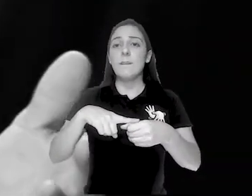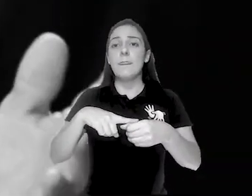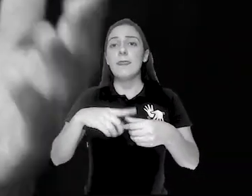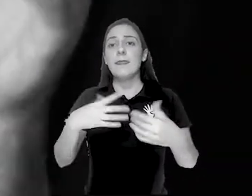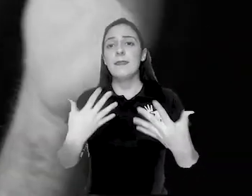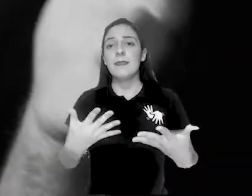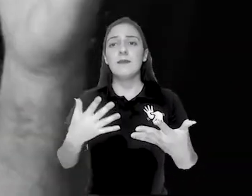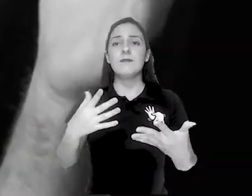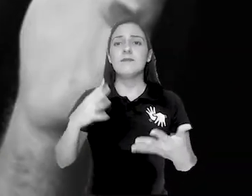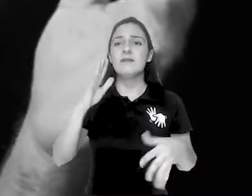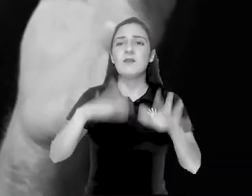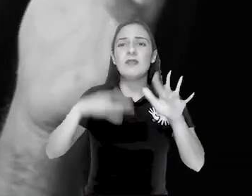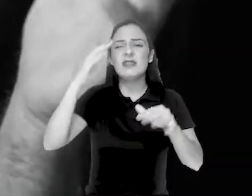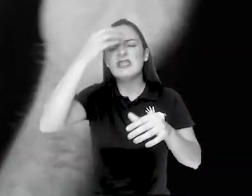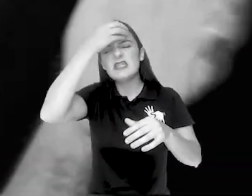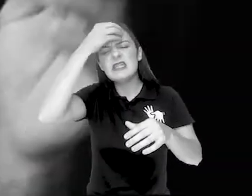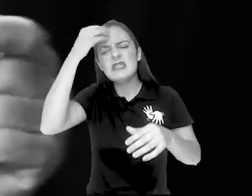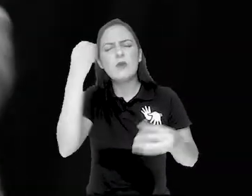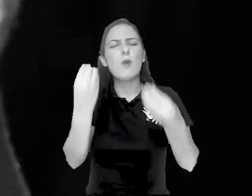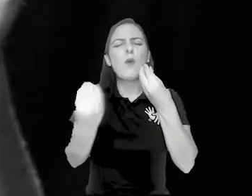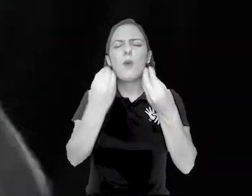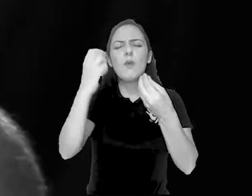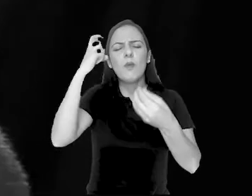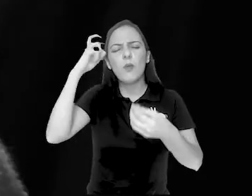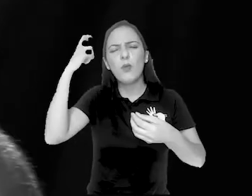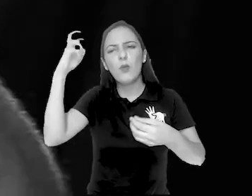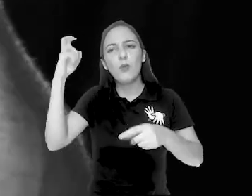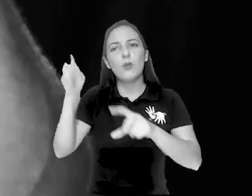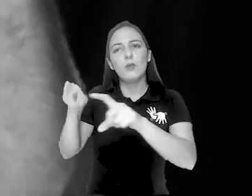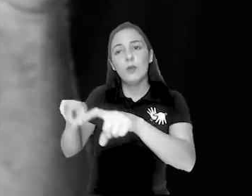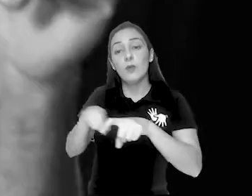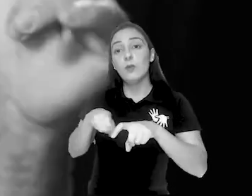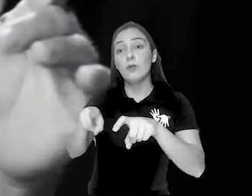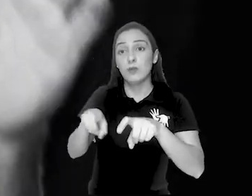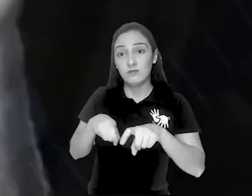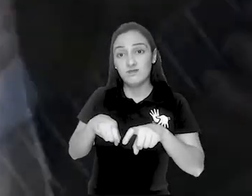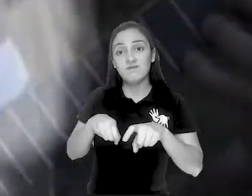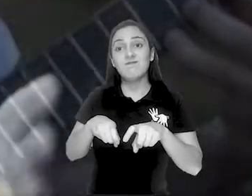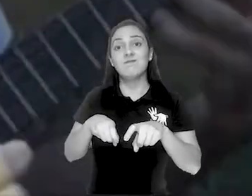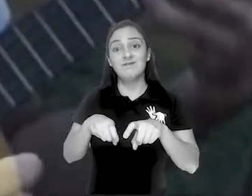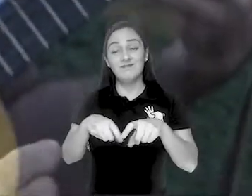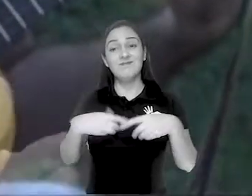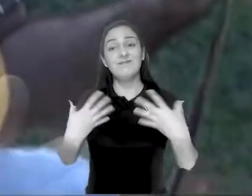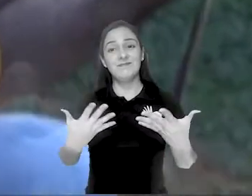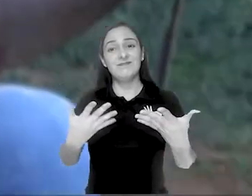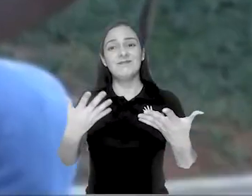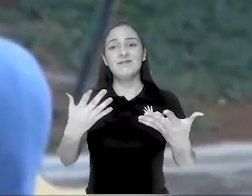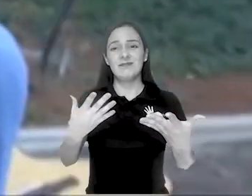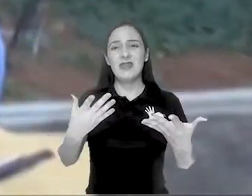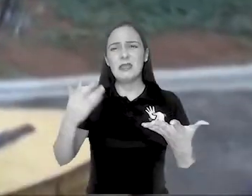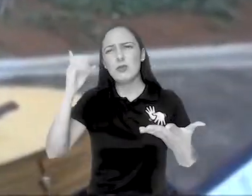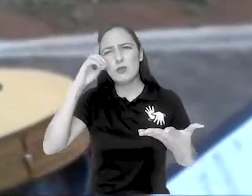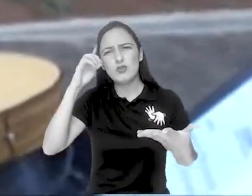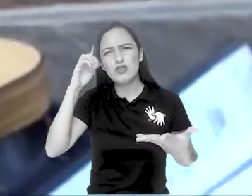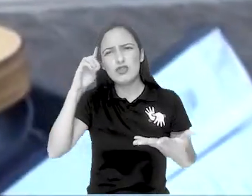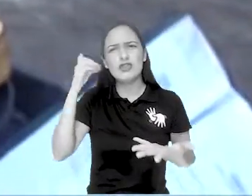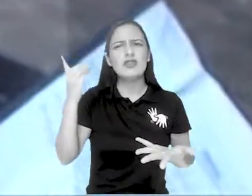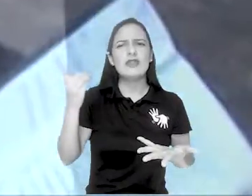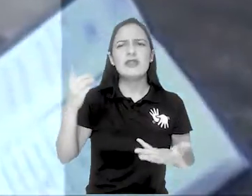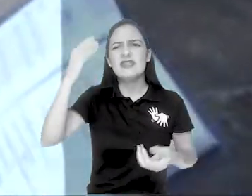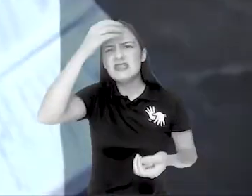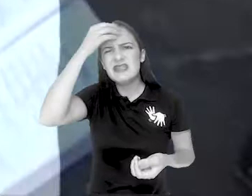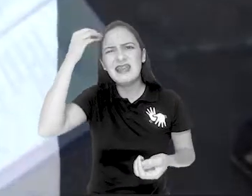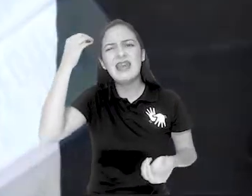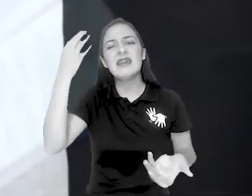nem lembrava como é a cultura deles lá mais, assim, no dia a dia. Então eles não tinham essa